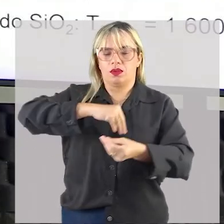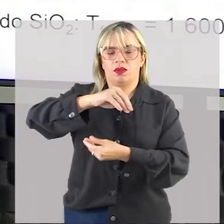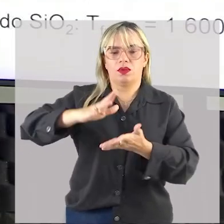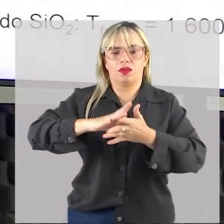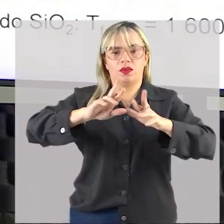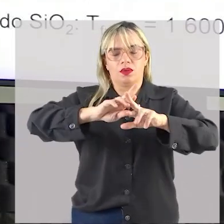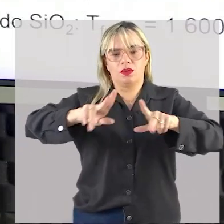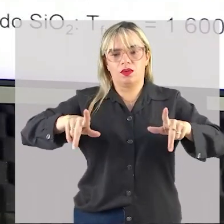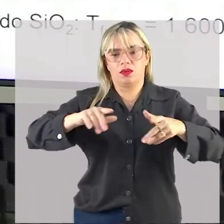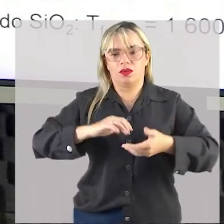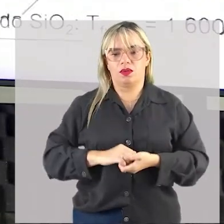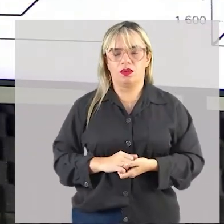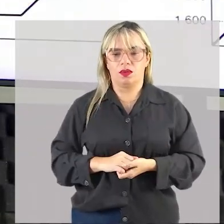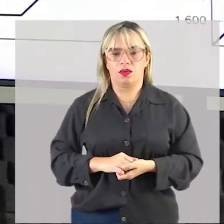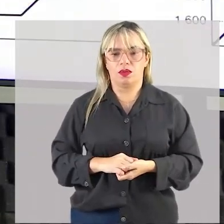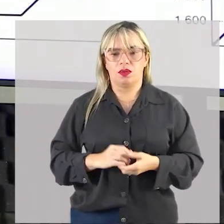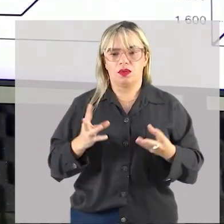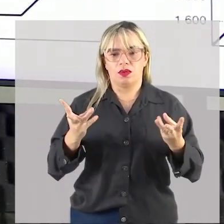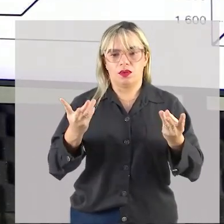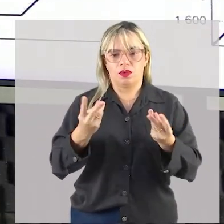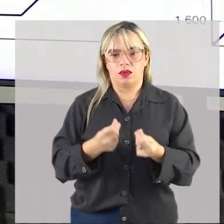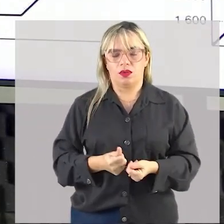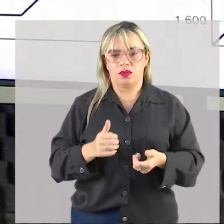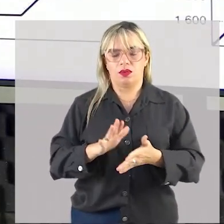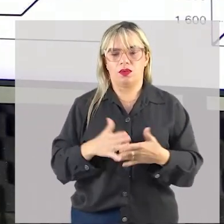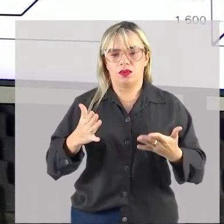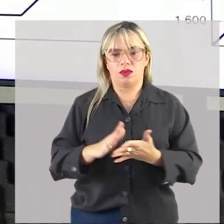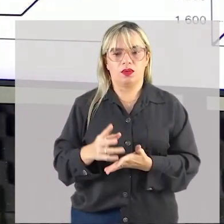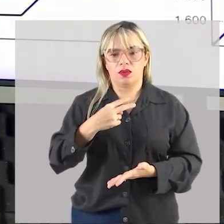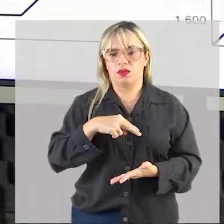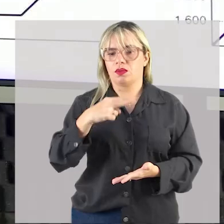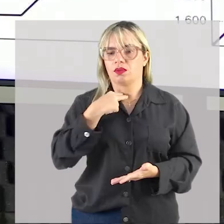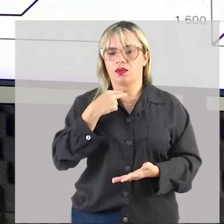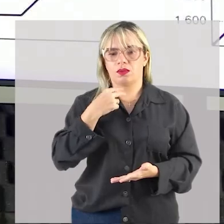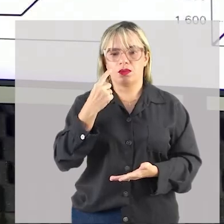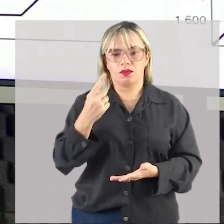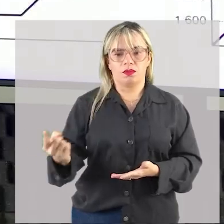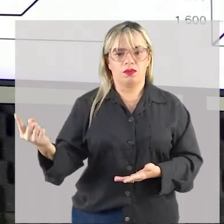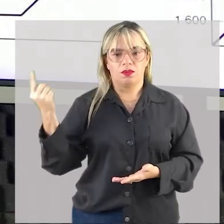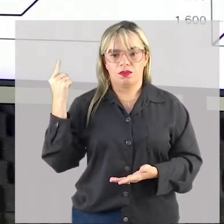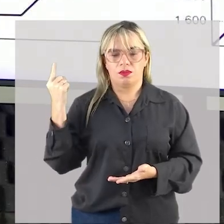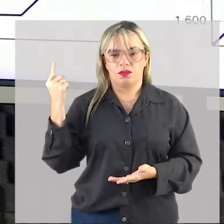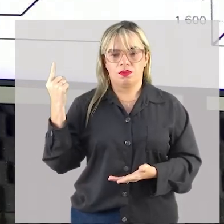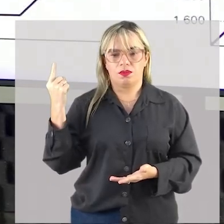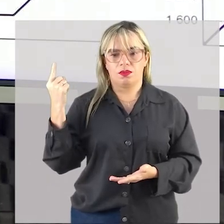Como ele falou que o gráfico era um gráfico para substância, não pode ser essa aqui, ó.